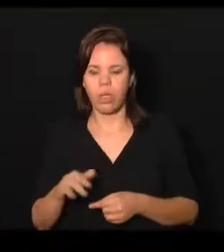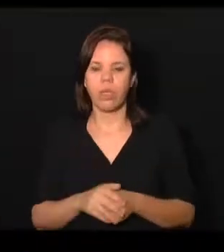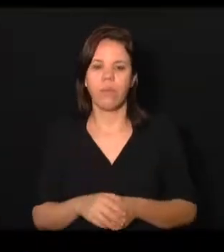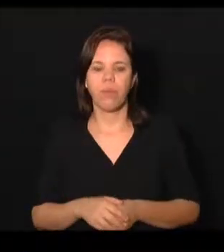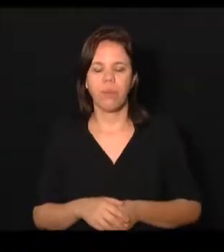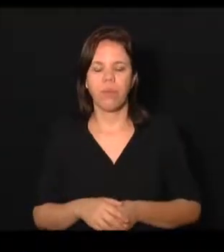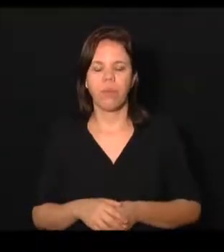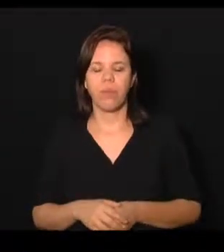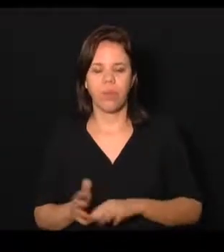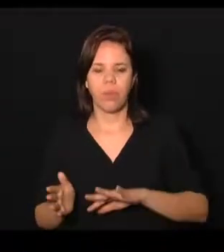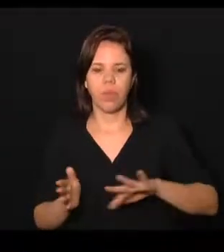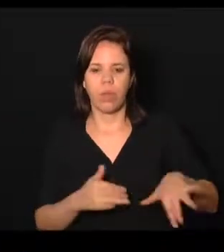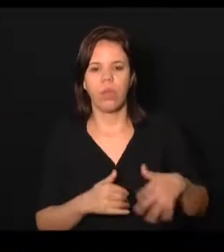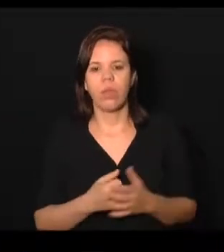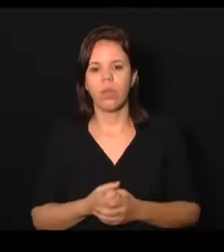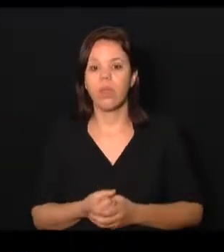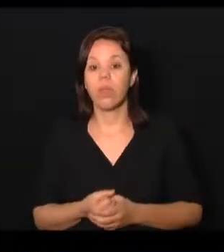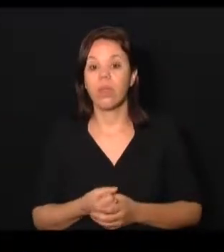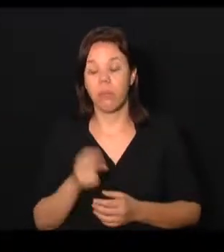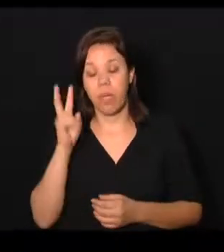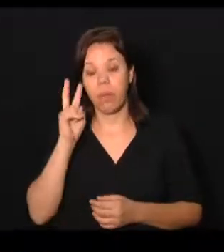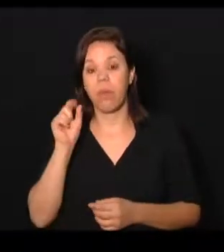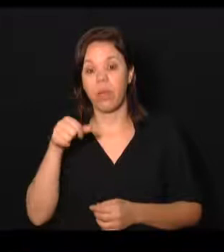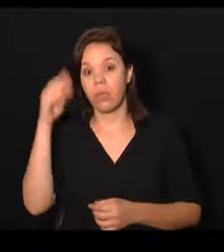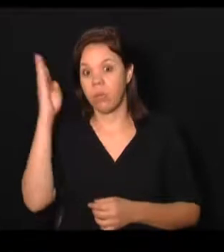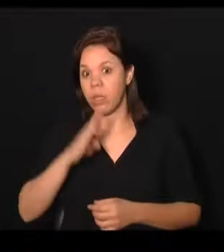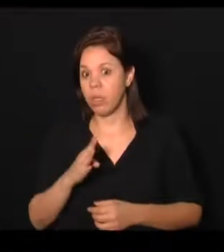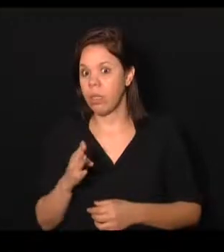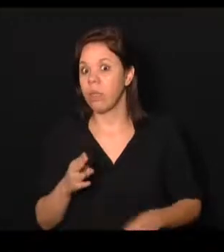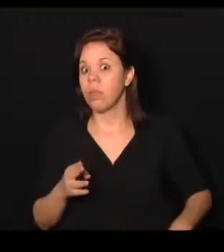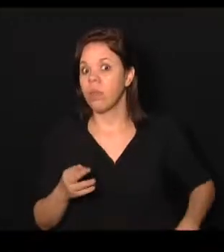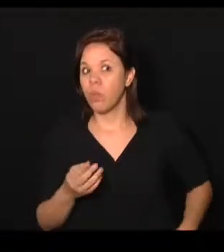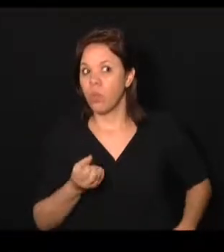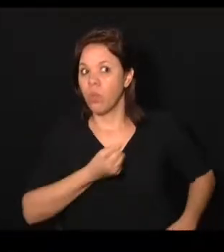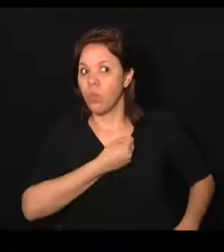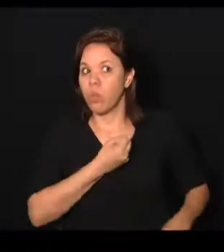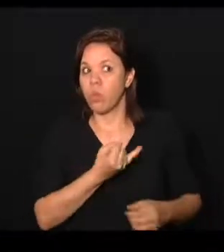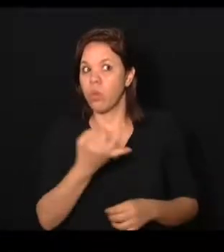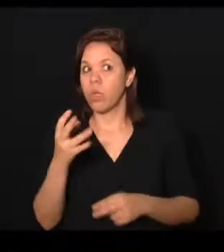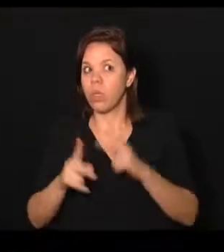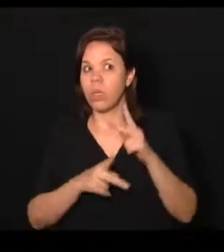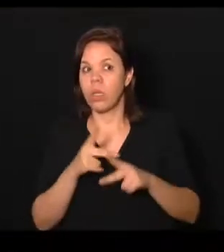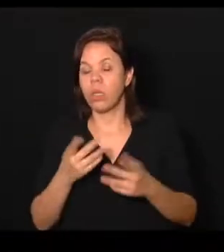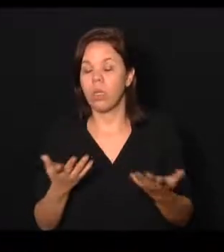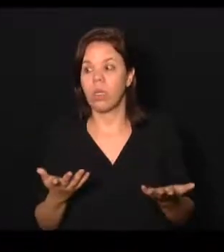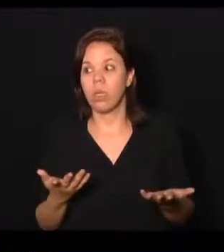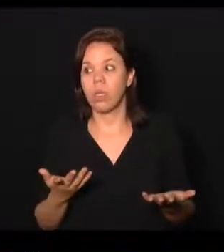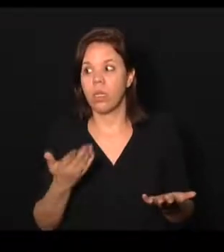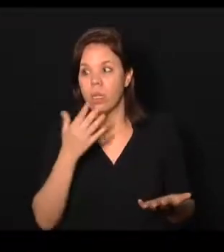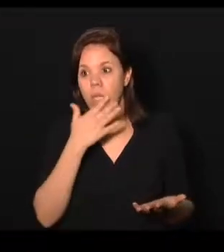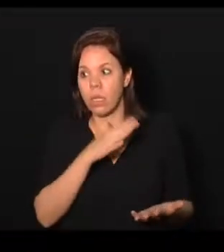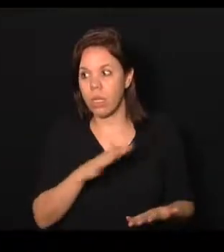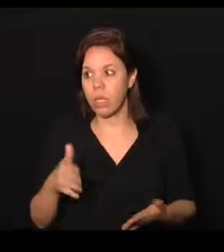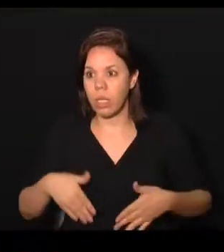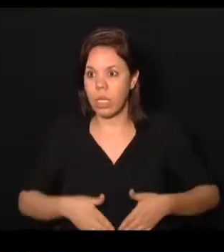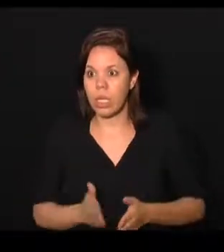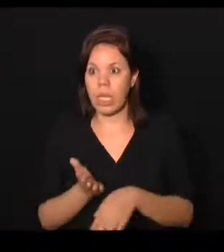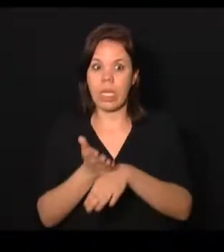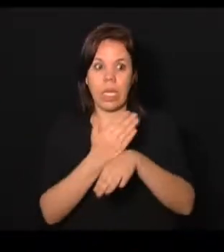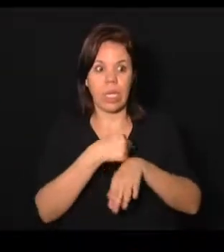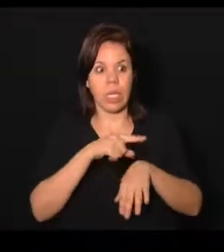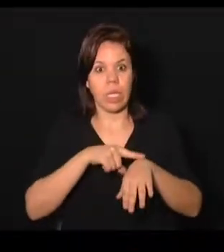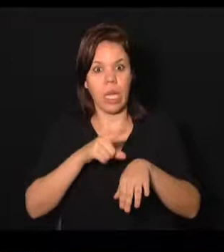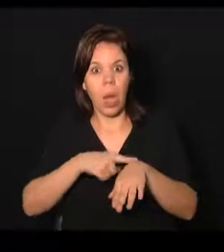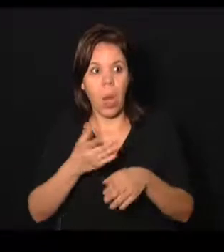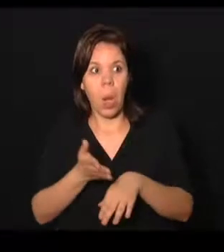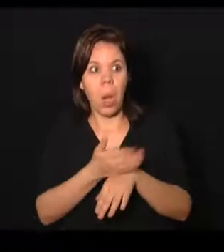Brasil o número de nascimentos de crianças prematuras. E essas crianças utilizam uma grande quantidade de sangue. Por quê? Como o nome já